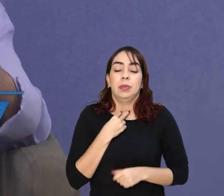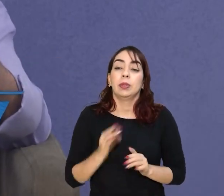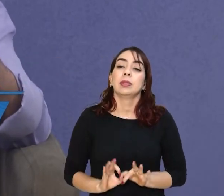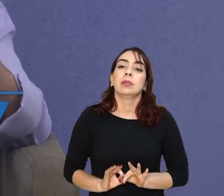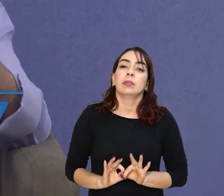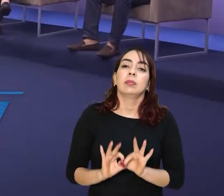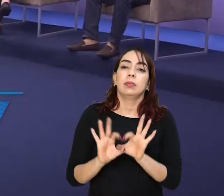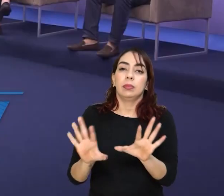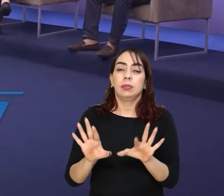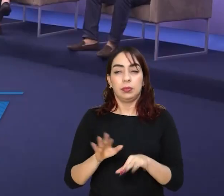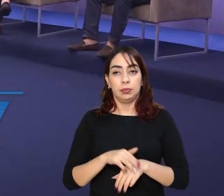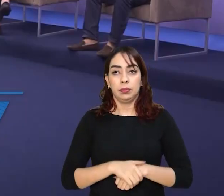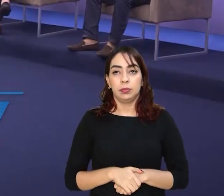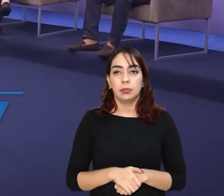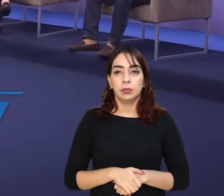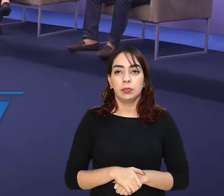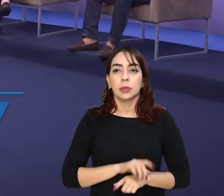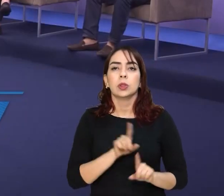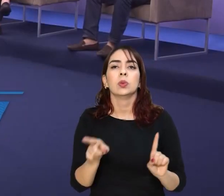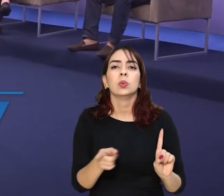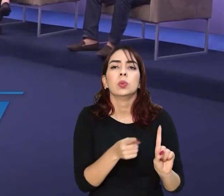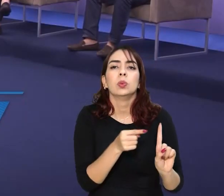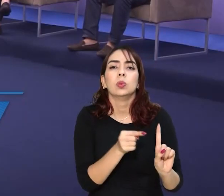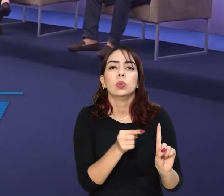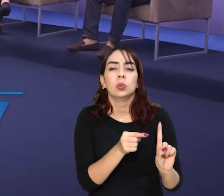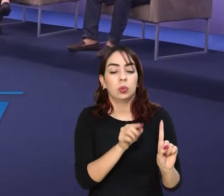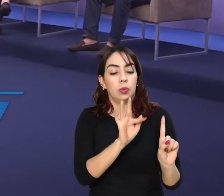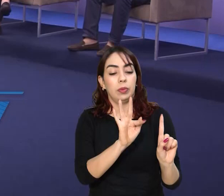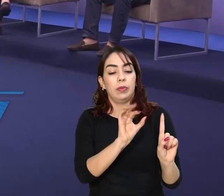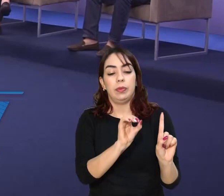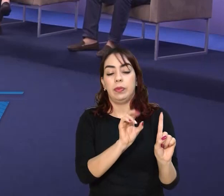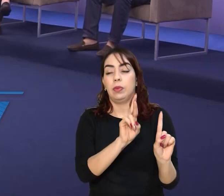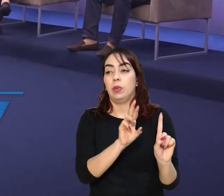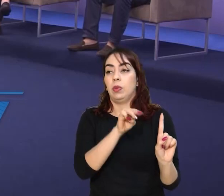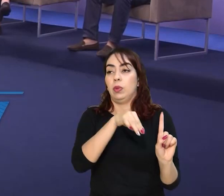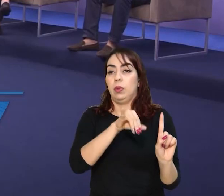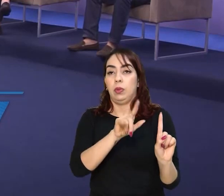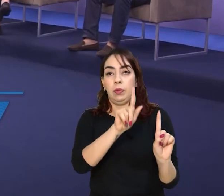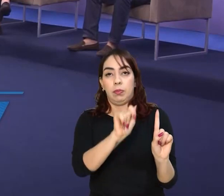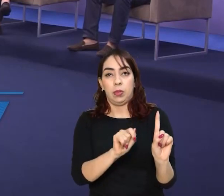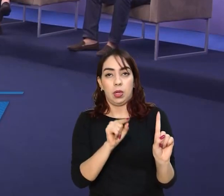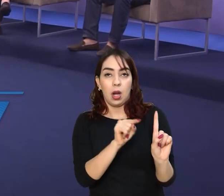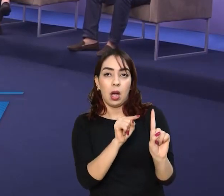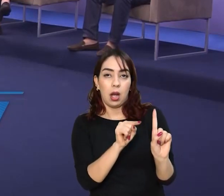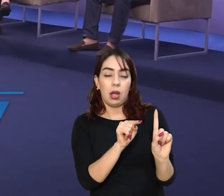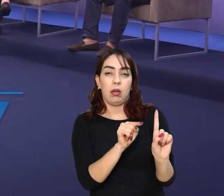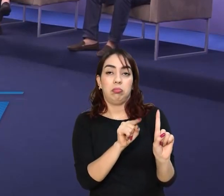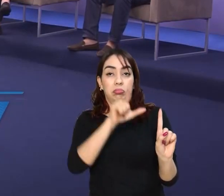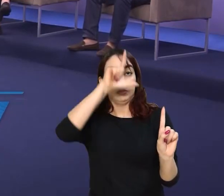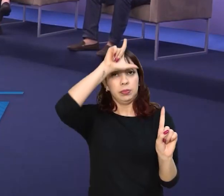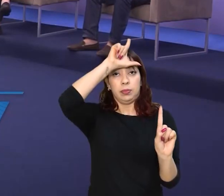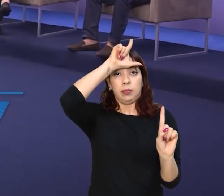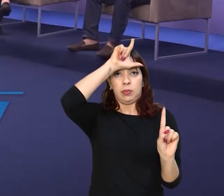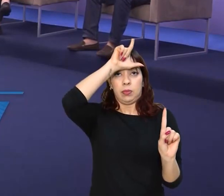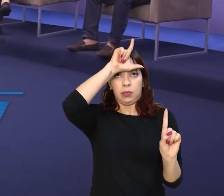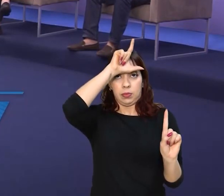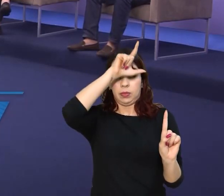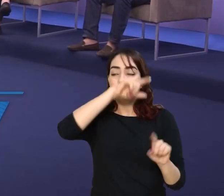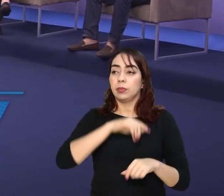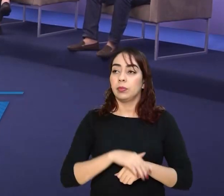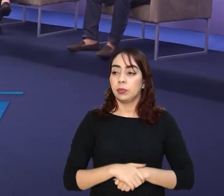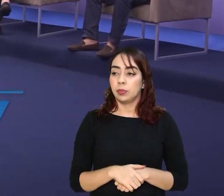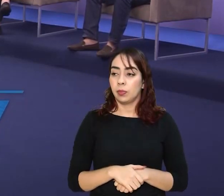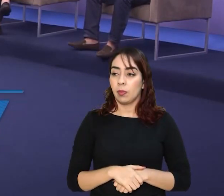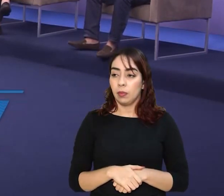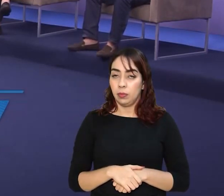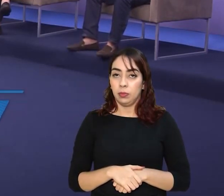William Formiga, na sua opinião, é titular absoluto do Ceará? Está contundido. Deixa eu terminar. Não, estou só dizendo que está contundido. Deixa eu terminar a pergunta. Formando, pelo